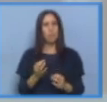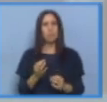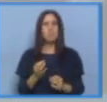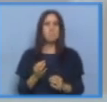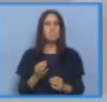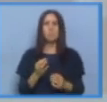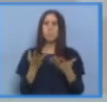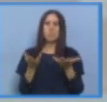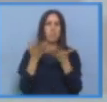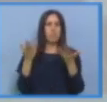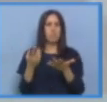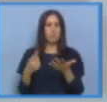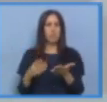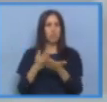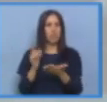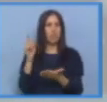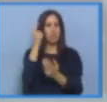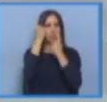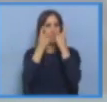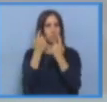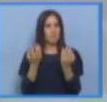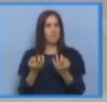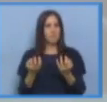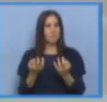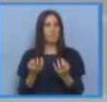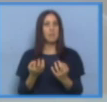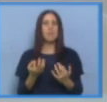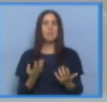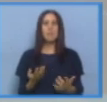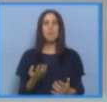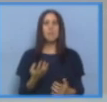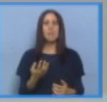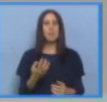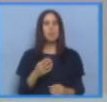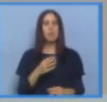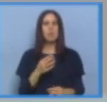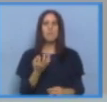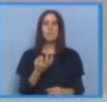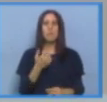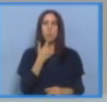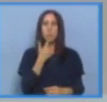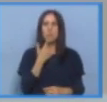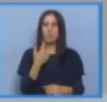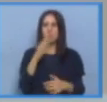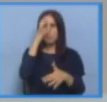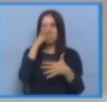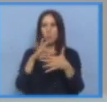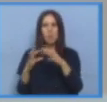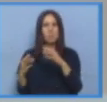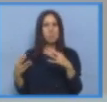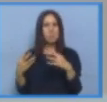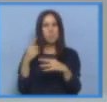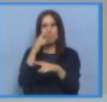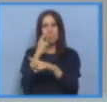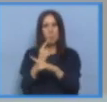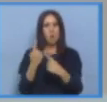muito superficialmente com algumas escolas de pensamento também, e encontrei muita graça na coerência, na convergência que